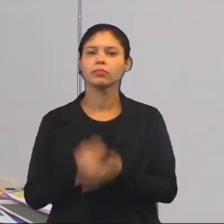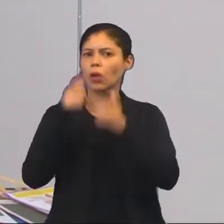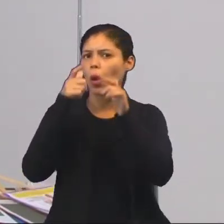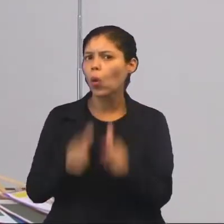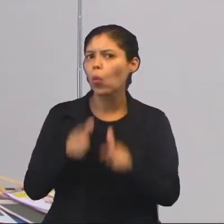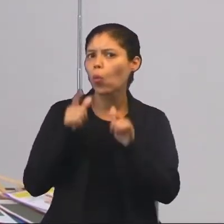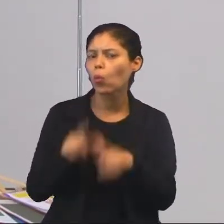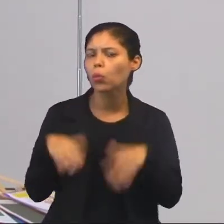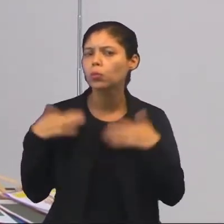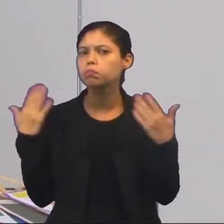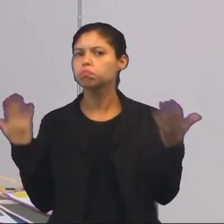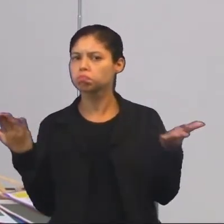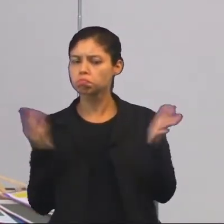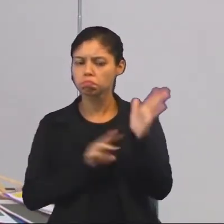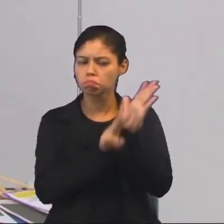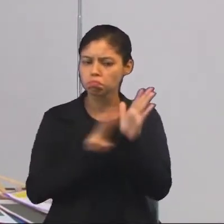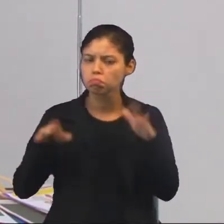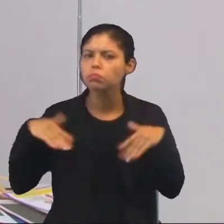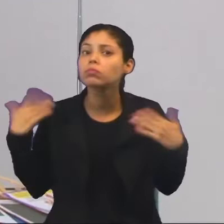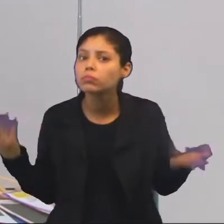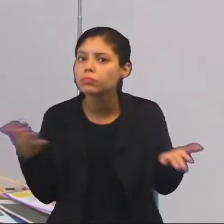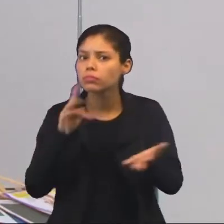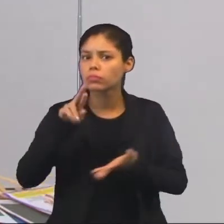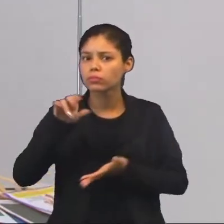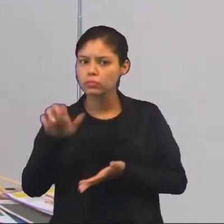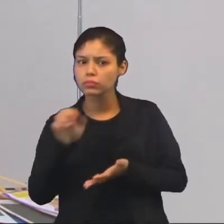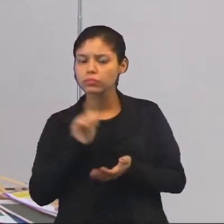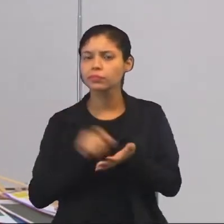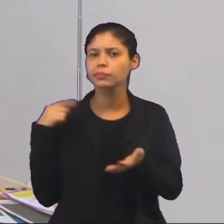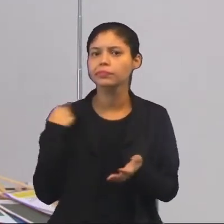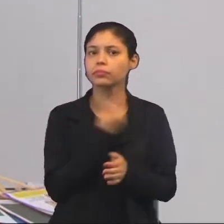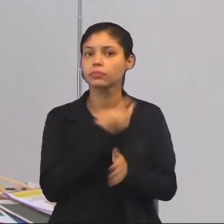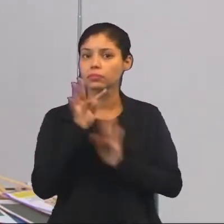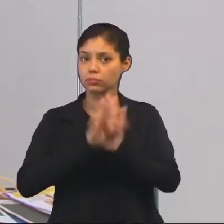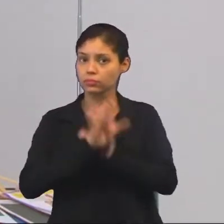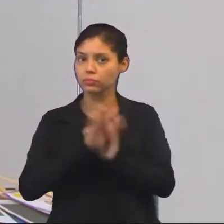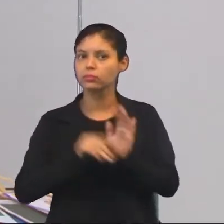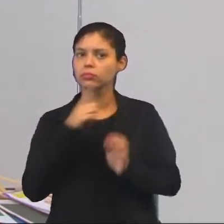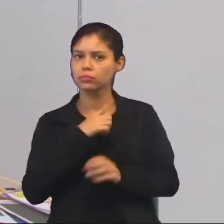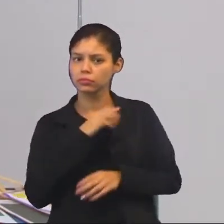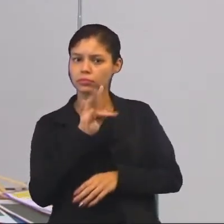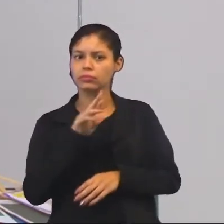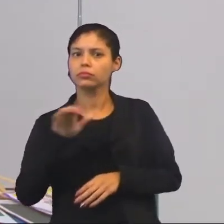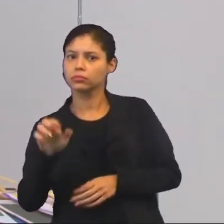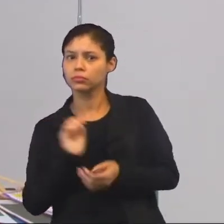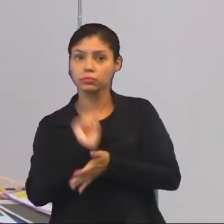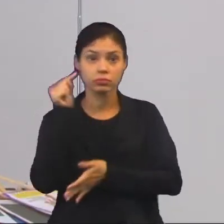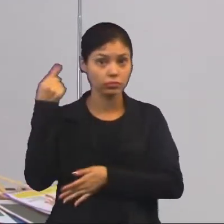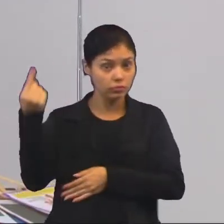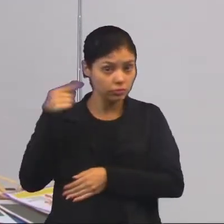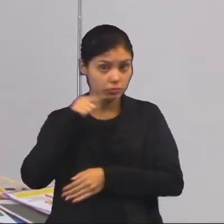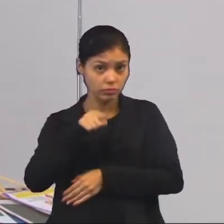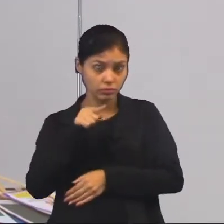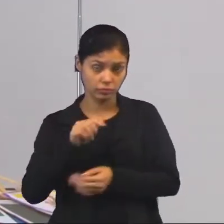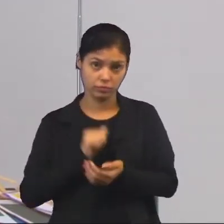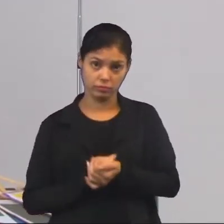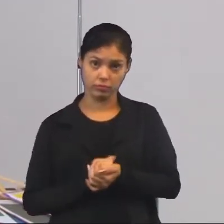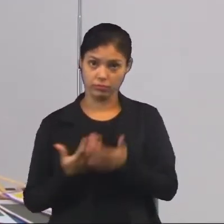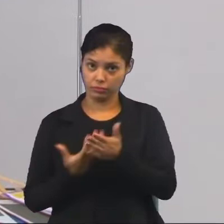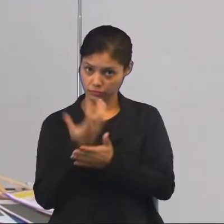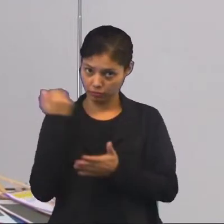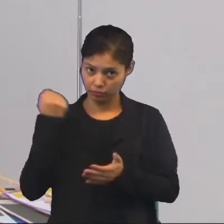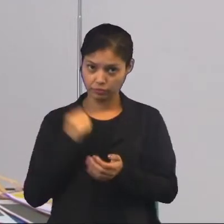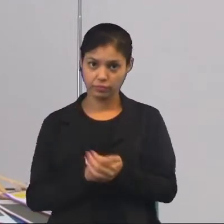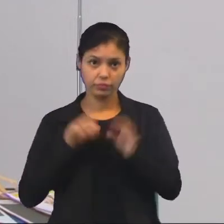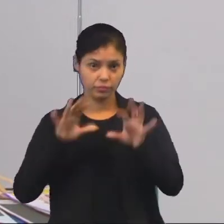onde aquela notícia saiu. No finalzinho do nosso texto tinha a fonte, então é de lá desta fonte que foi